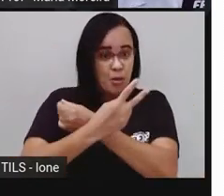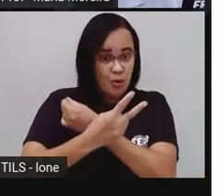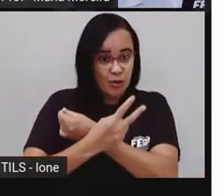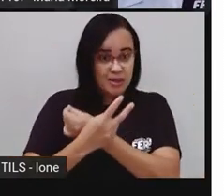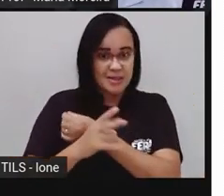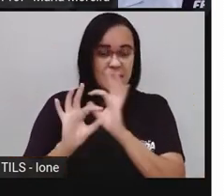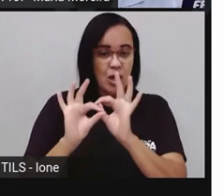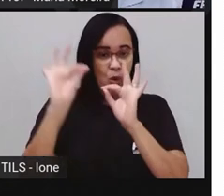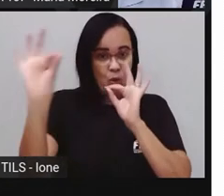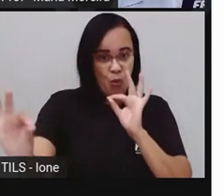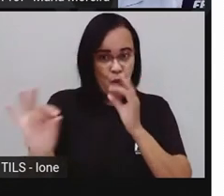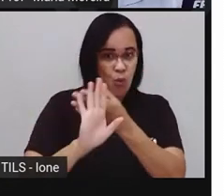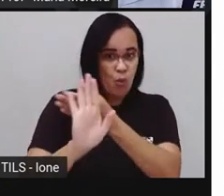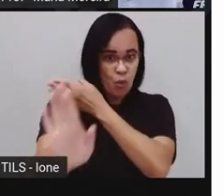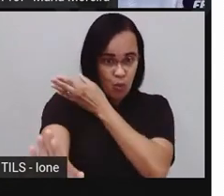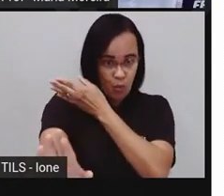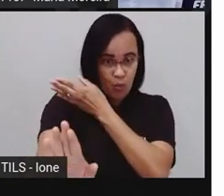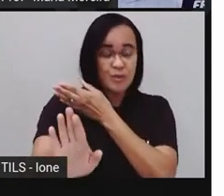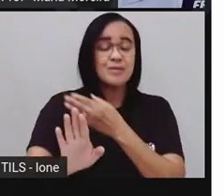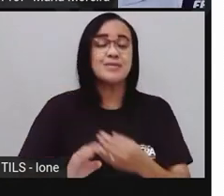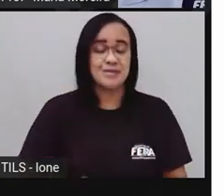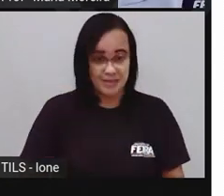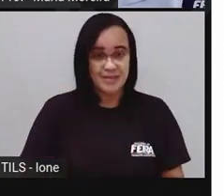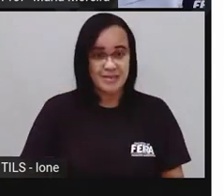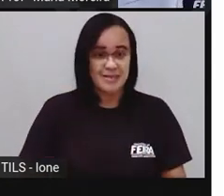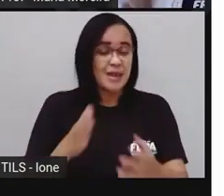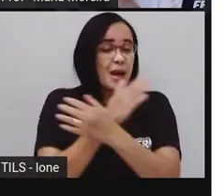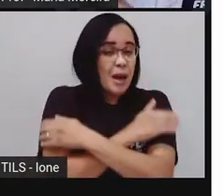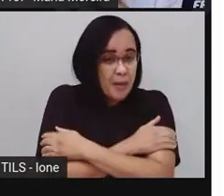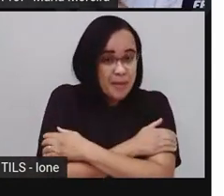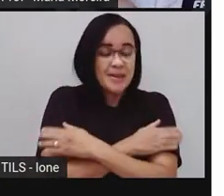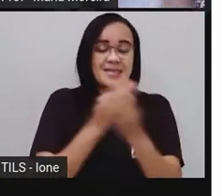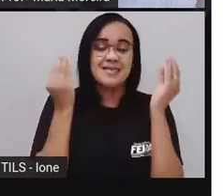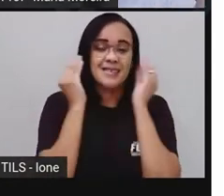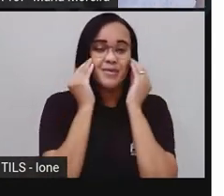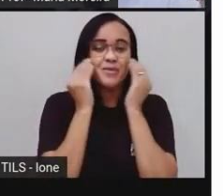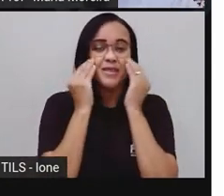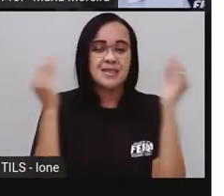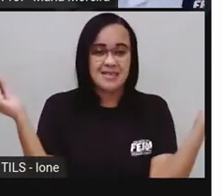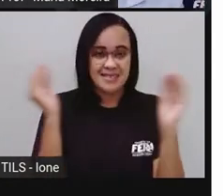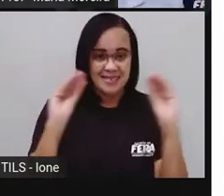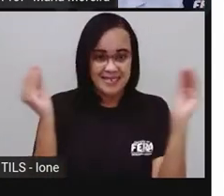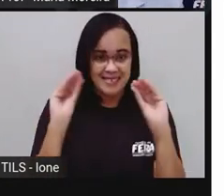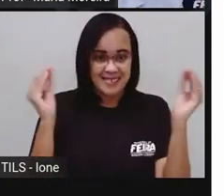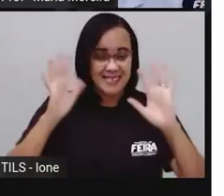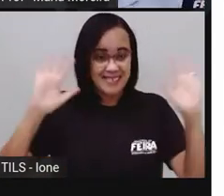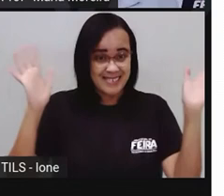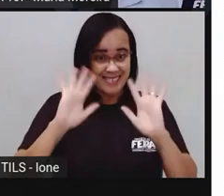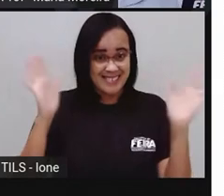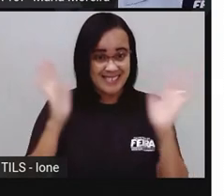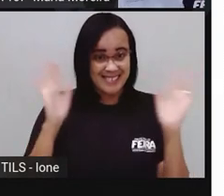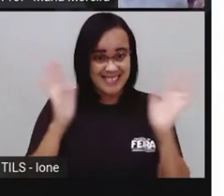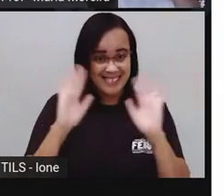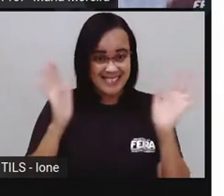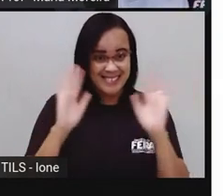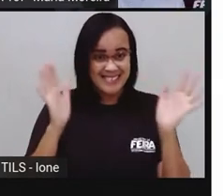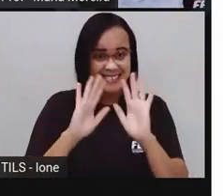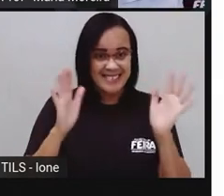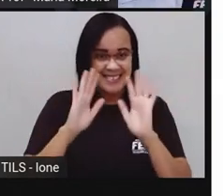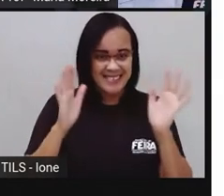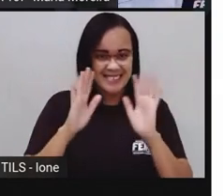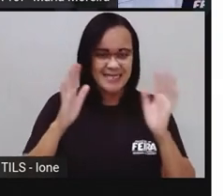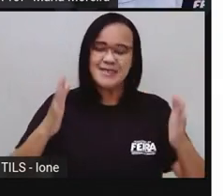isolamento social sempre que possível for sintomas abraçados e beijados ó e até a nossa próxima alça um